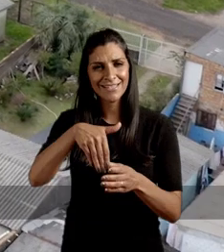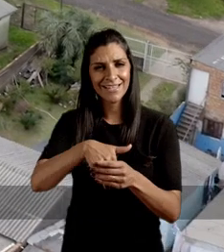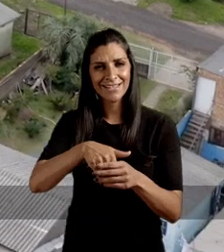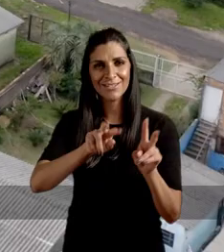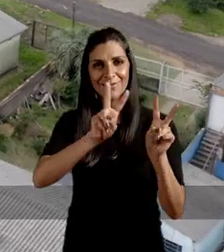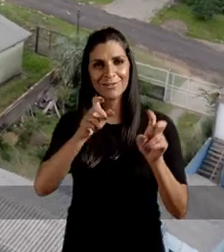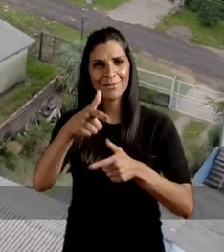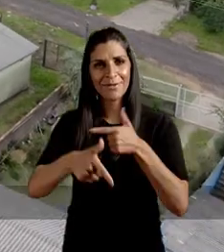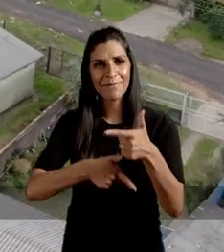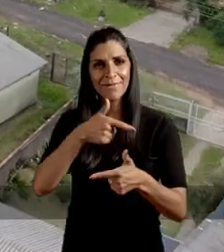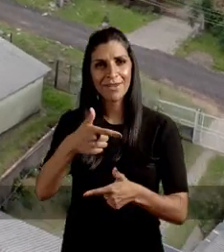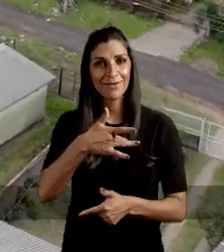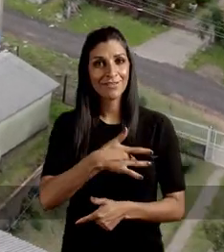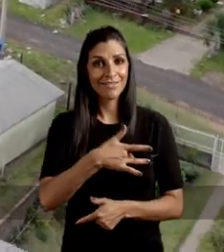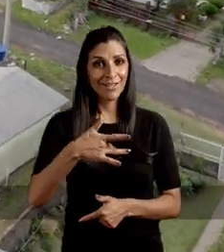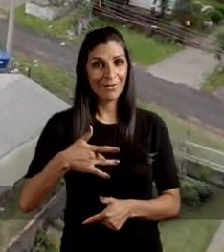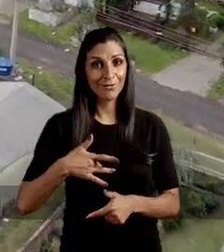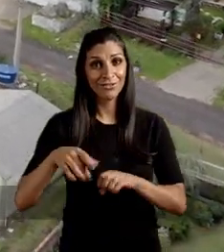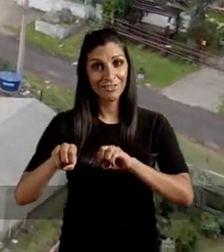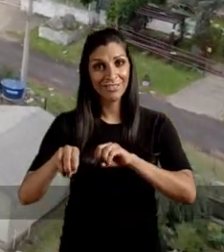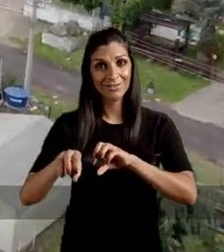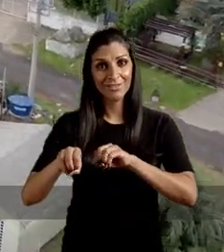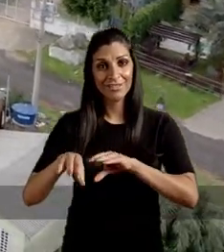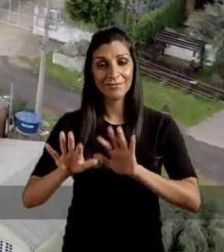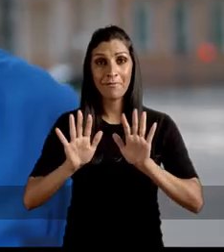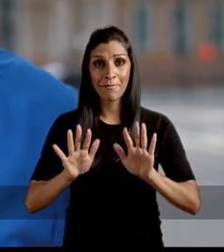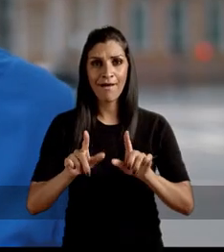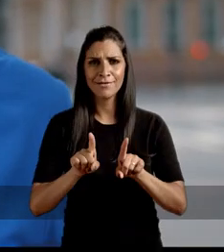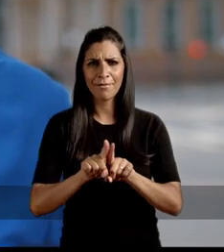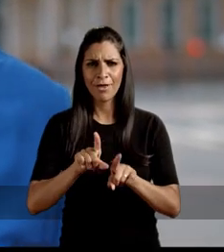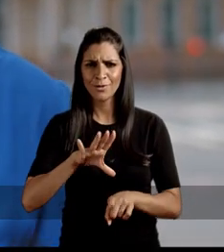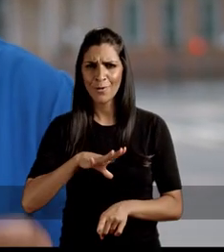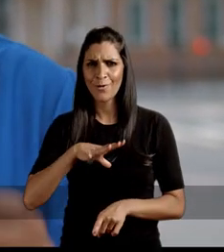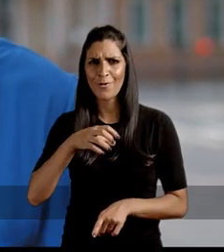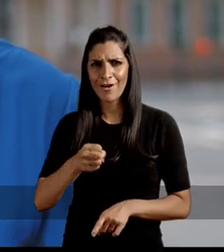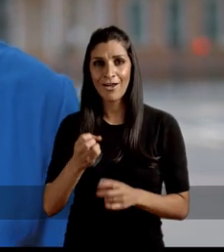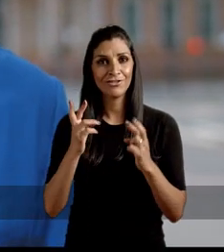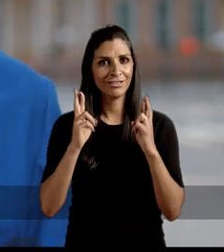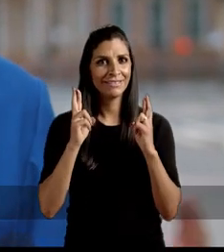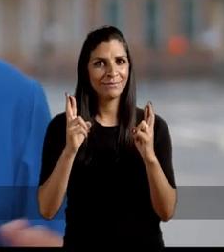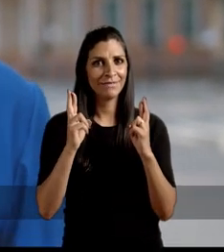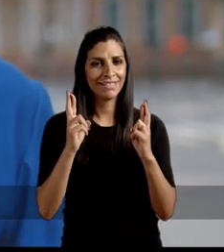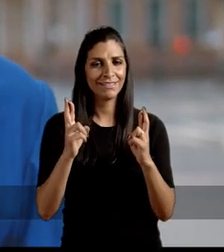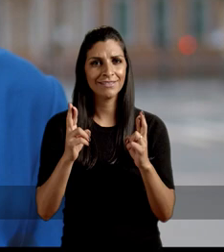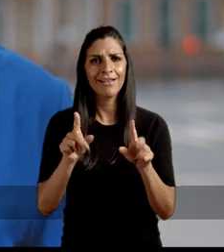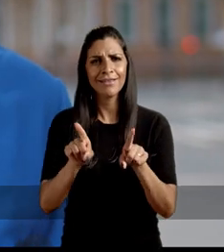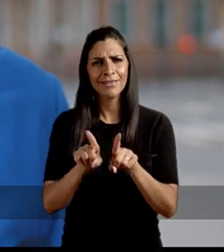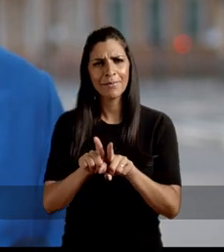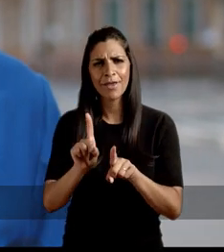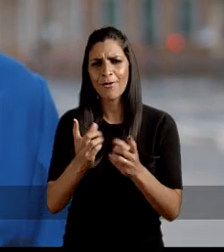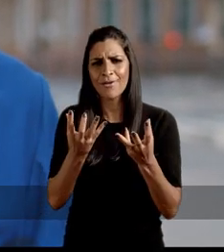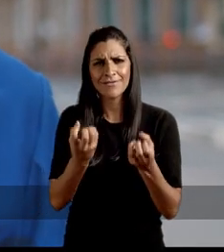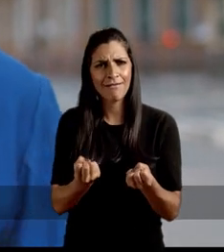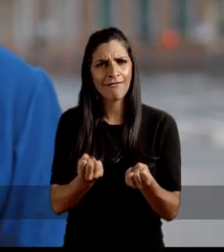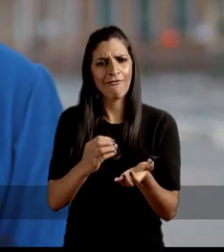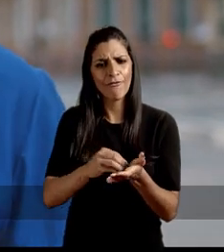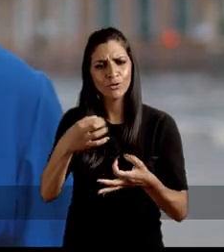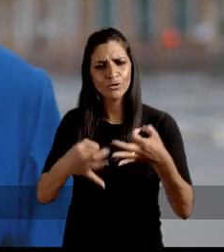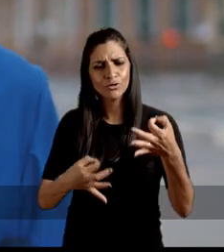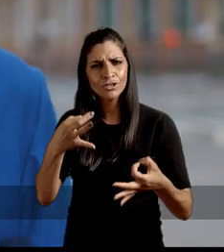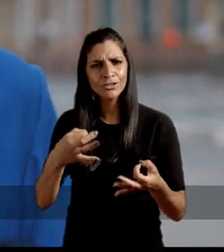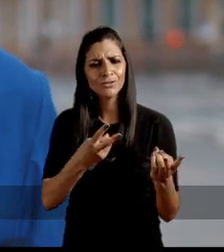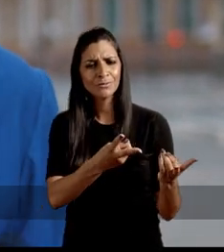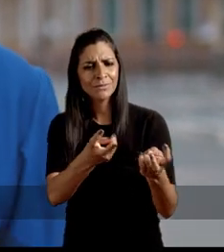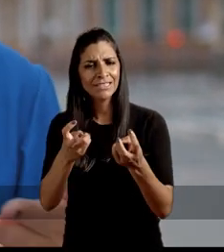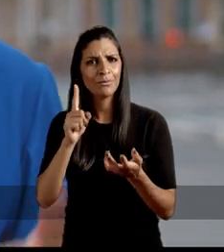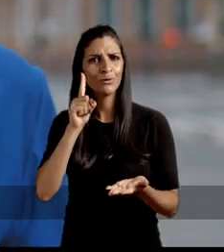Essa eleição é sobre emprego, saúde e educação. Mas também é sobre coragem e esperança. É sobre não aceitar as